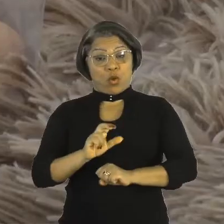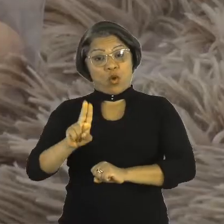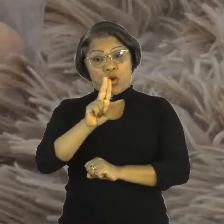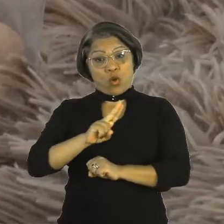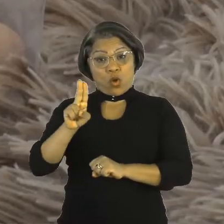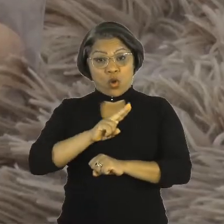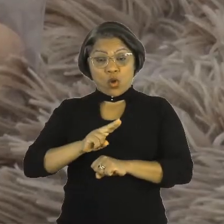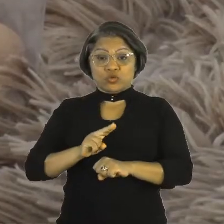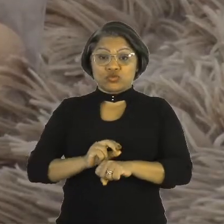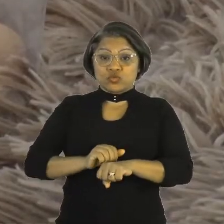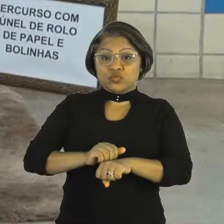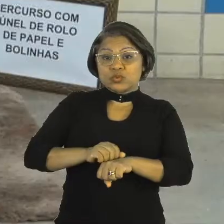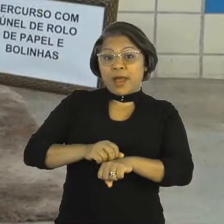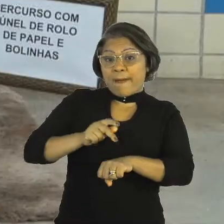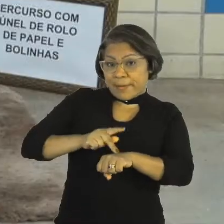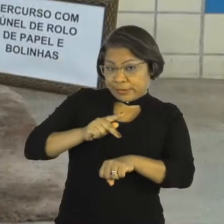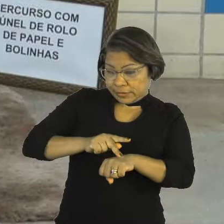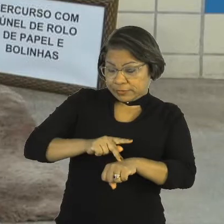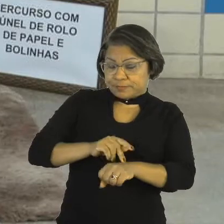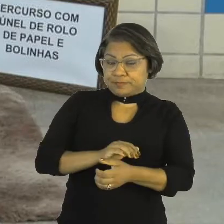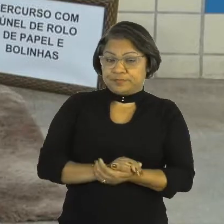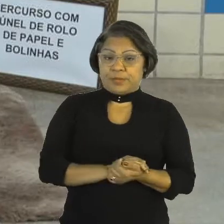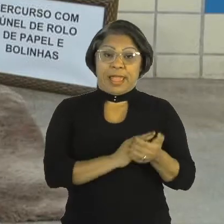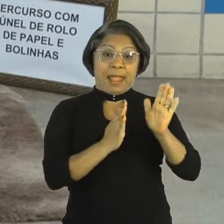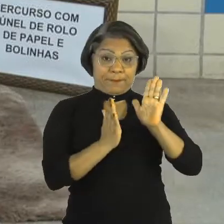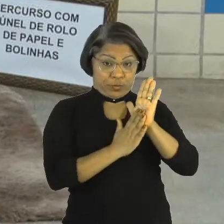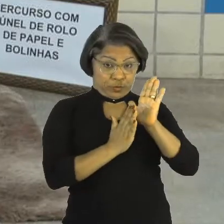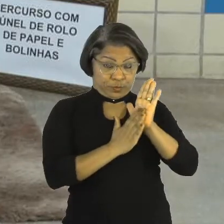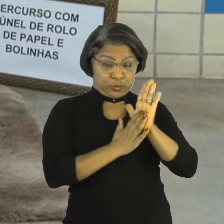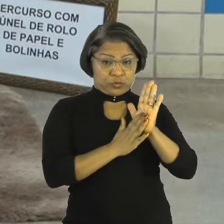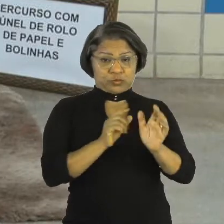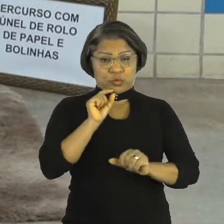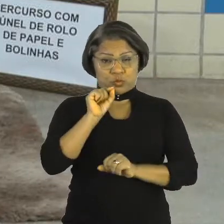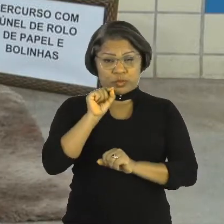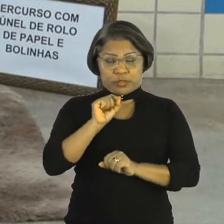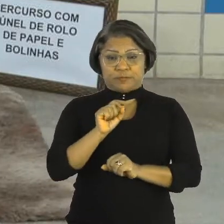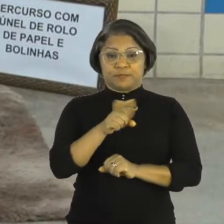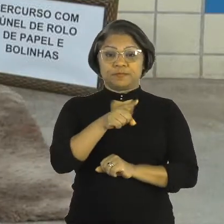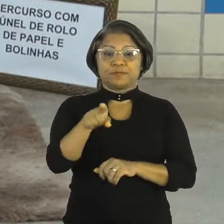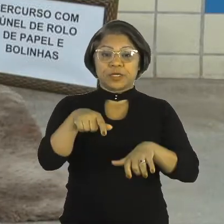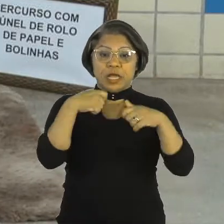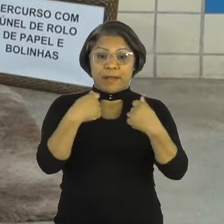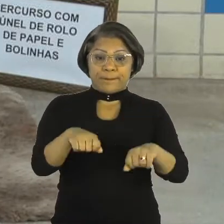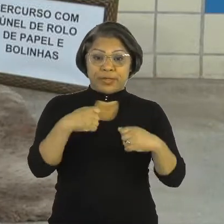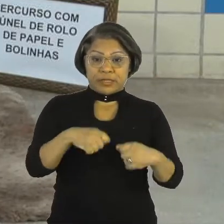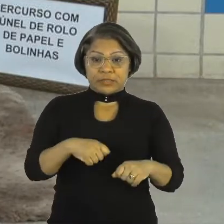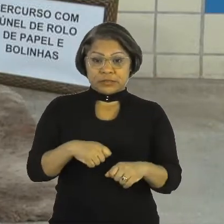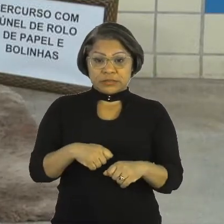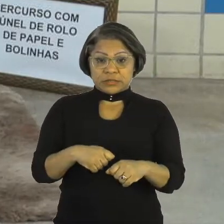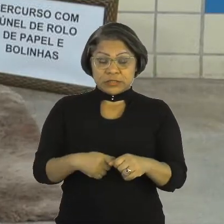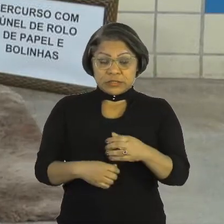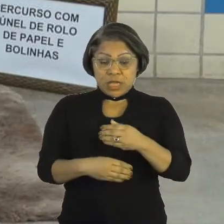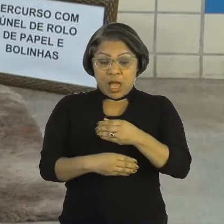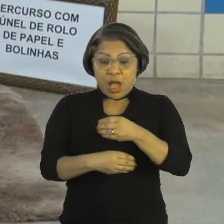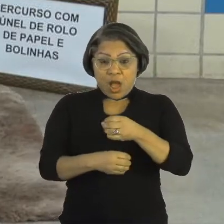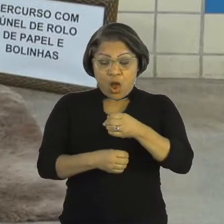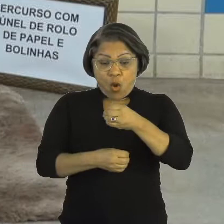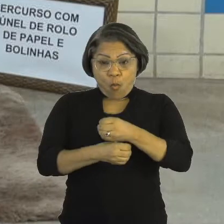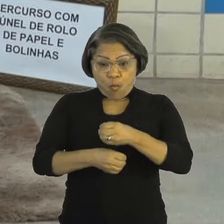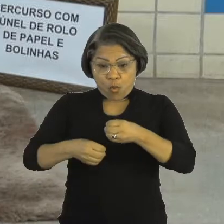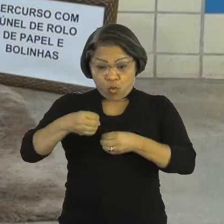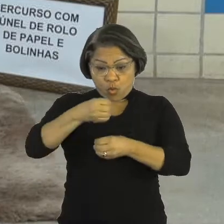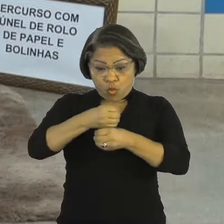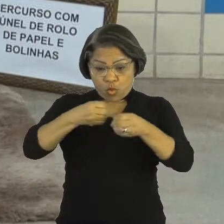pedrinhas. A proposta é o seguinte: você tem que montar esses rolos formando